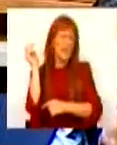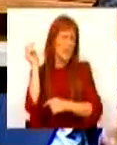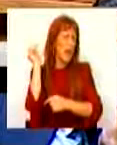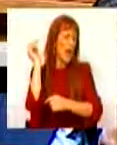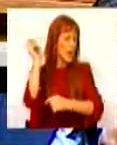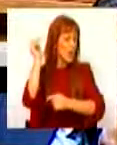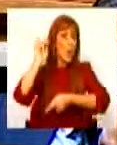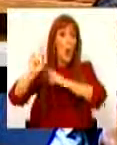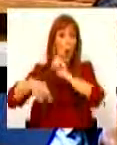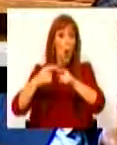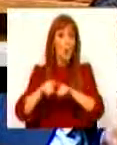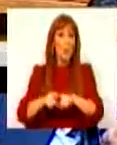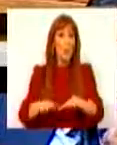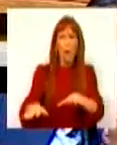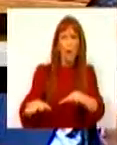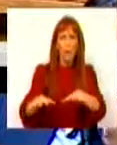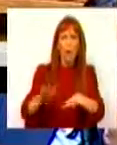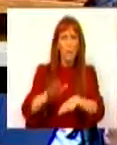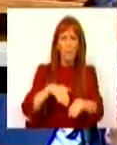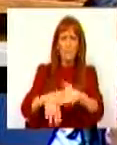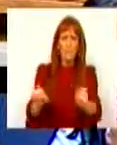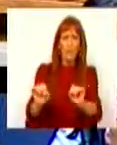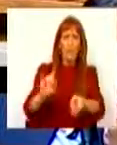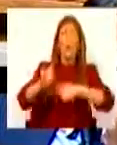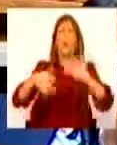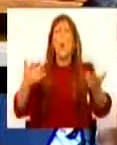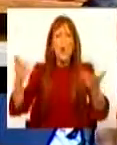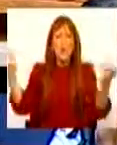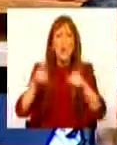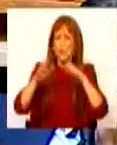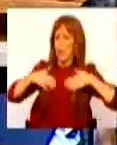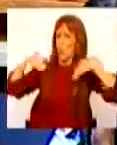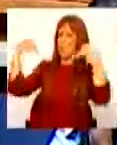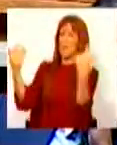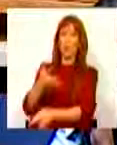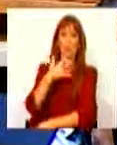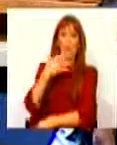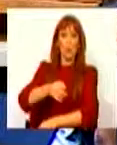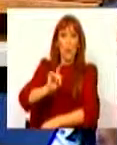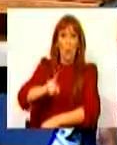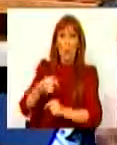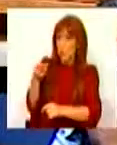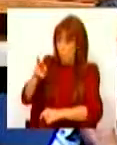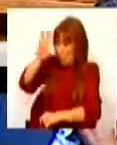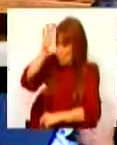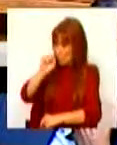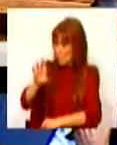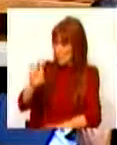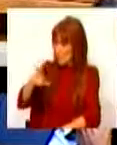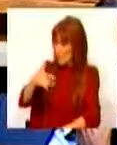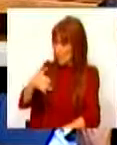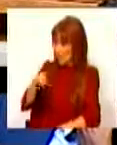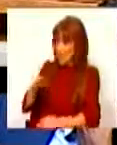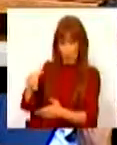anos daquilo que foi o marasmo e aquilo que foi o abandono total que o anterior governo do